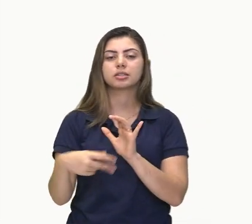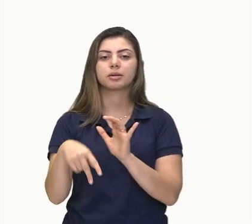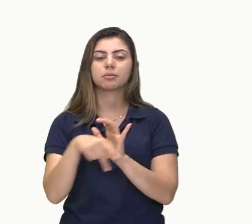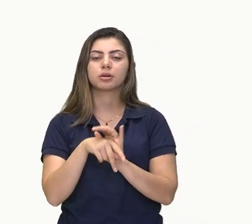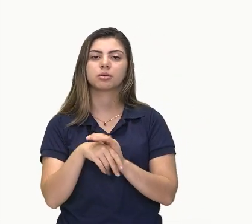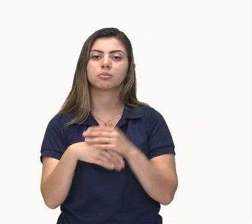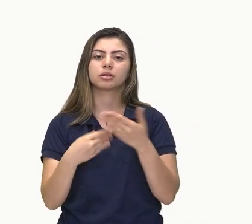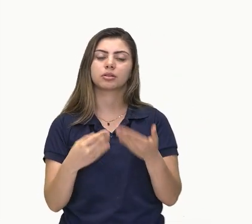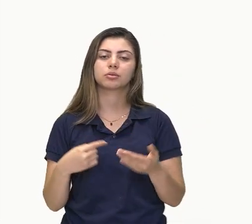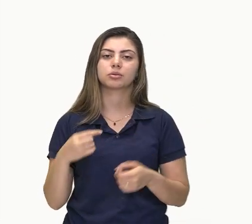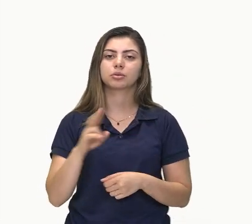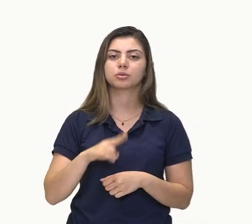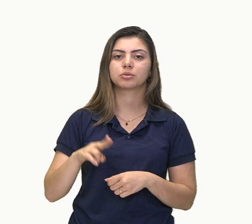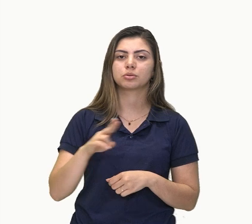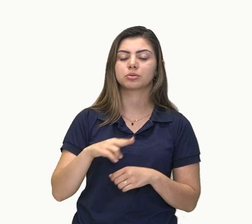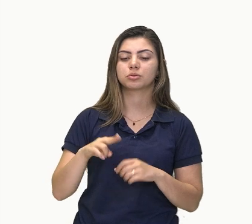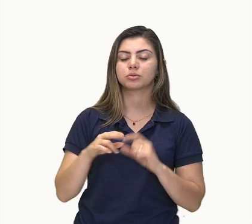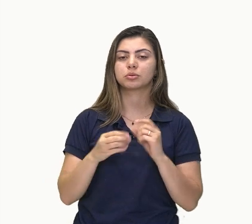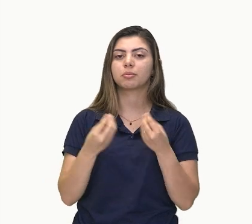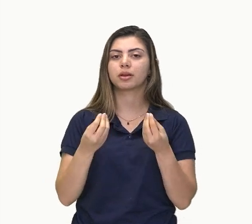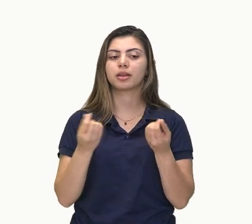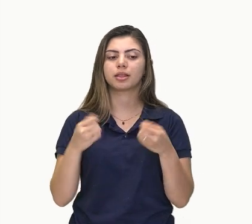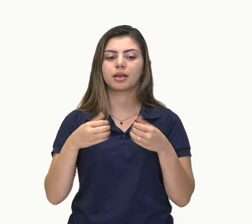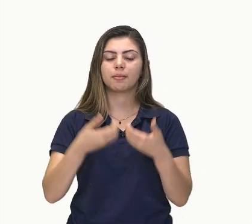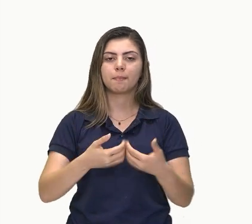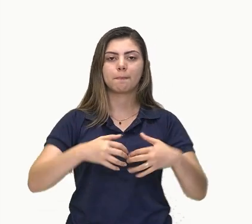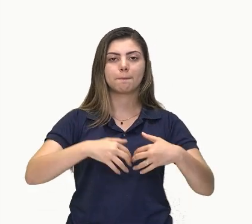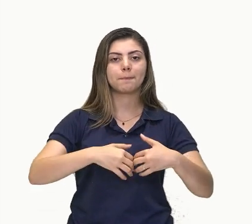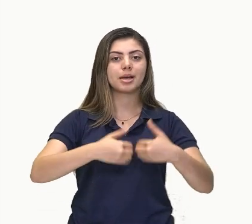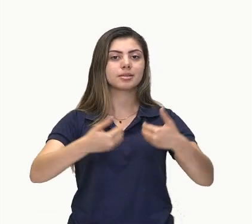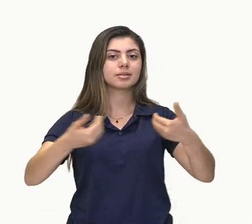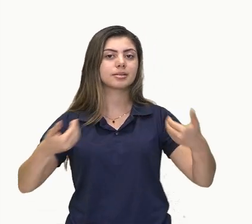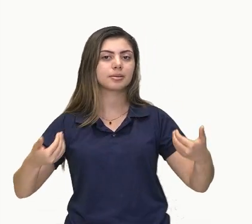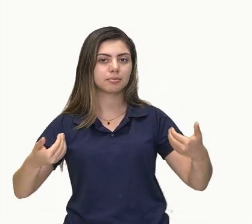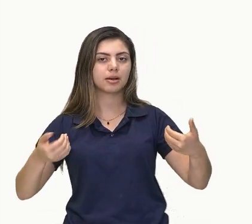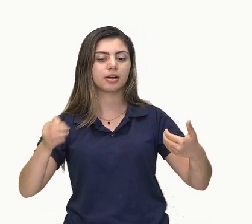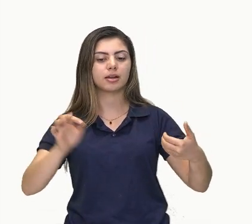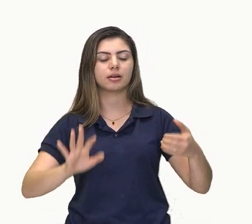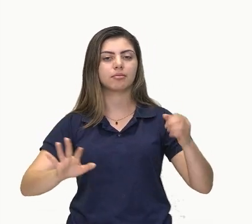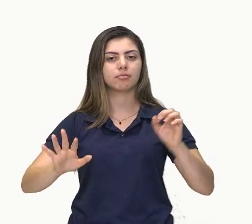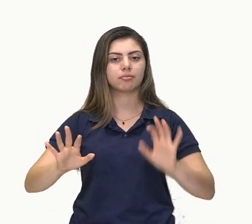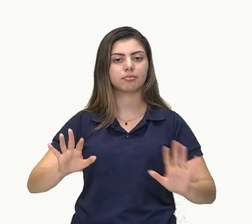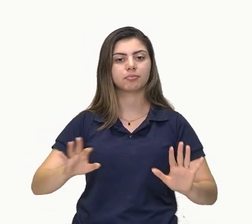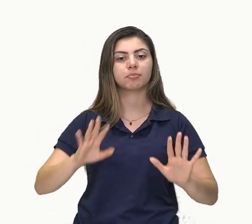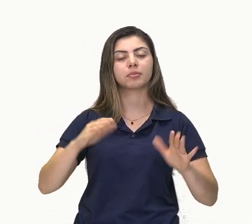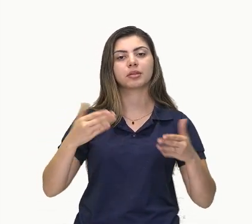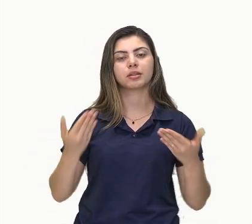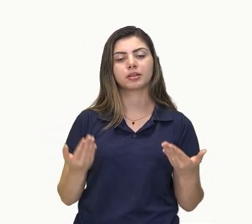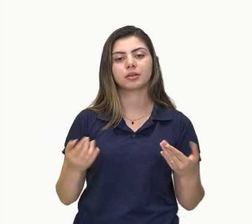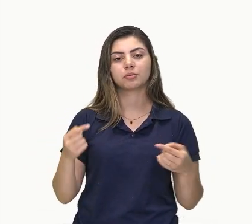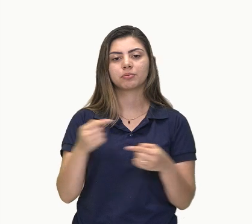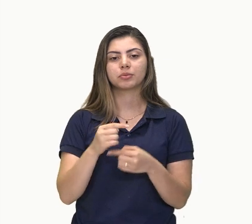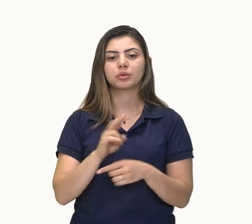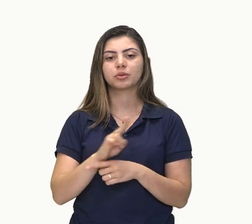de processos químicos para separar um e outro, tá? Mas esse equilíbrio é chamado de